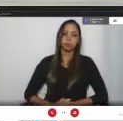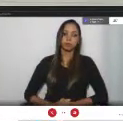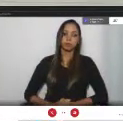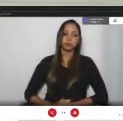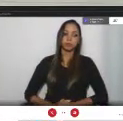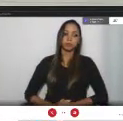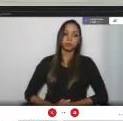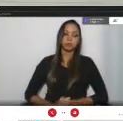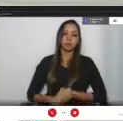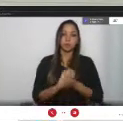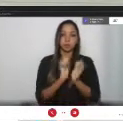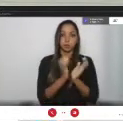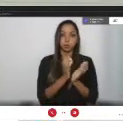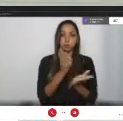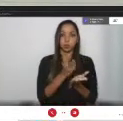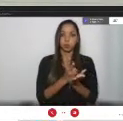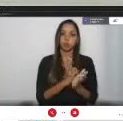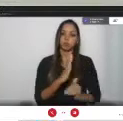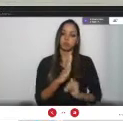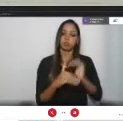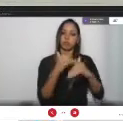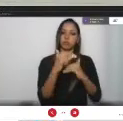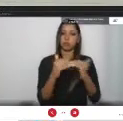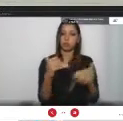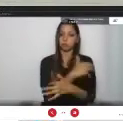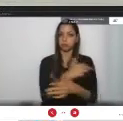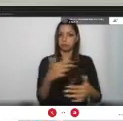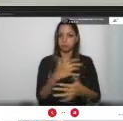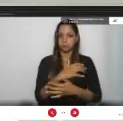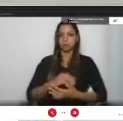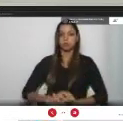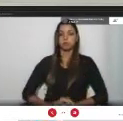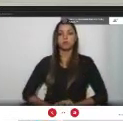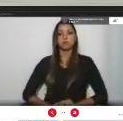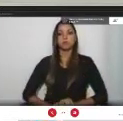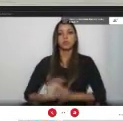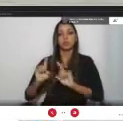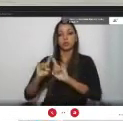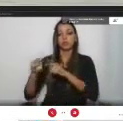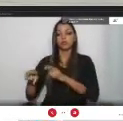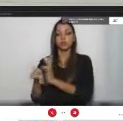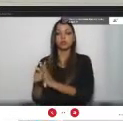Comissão Permanente de Desenvolvimento Urbano. Parecer ao projeto de lei complementar